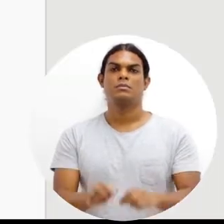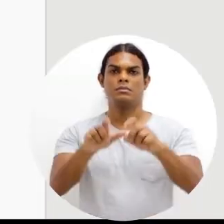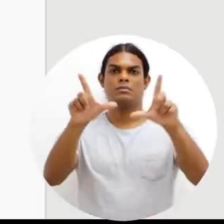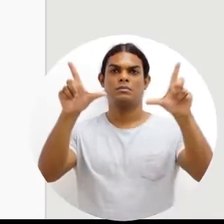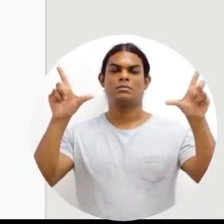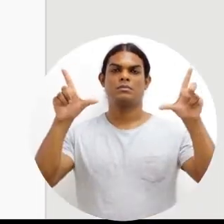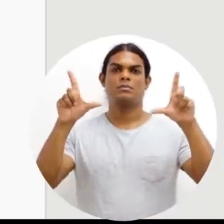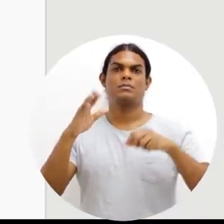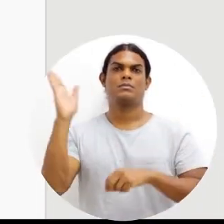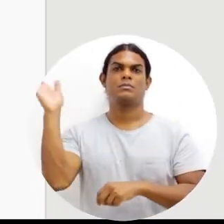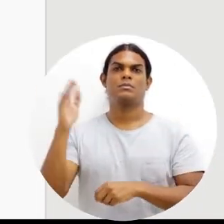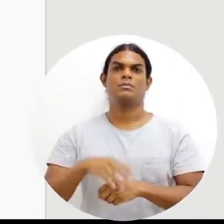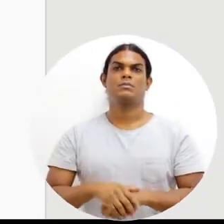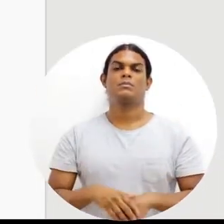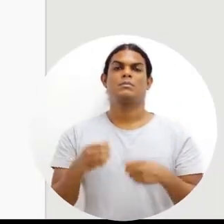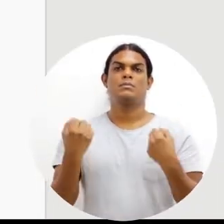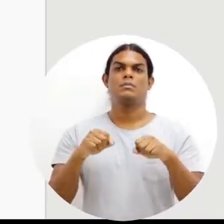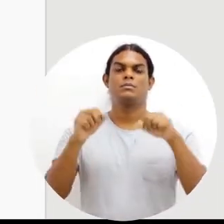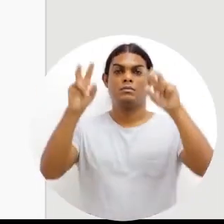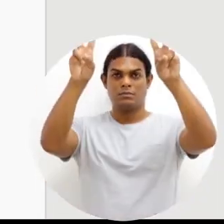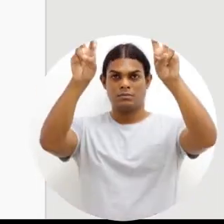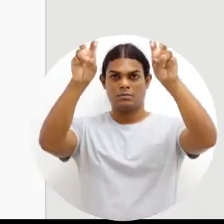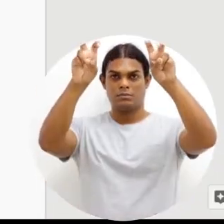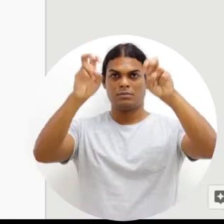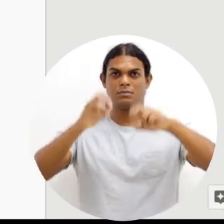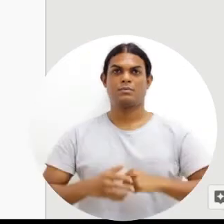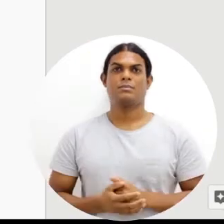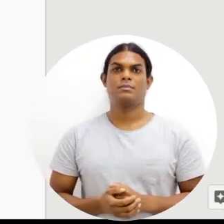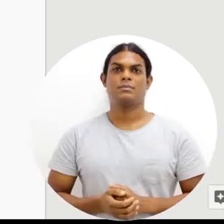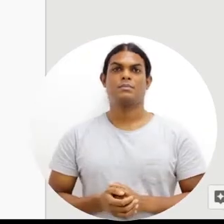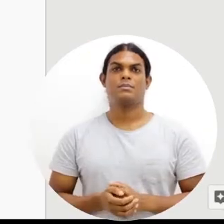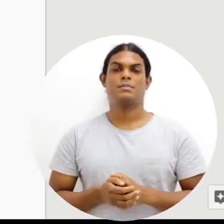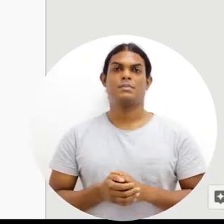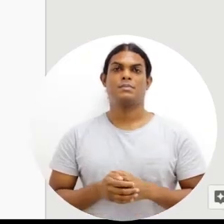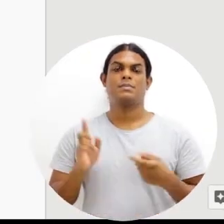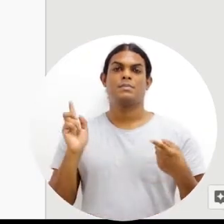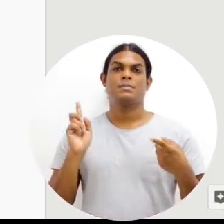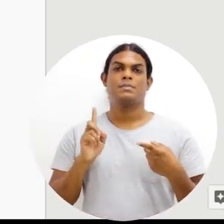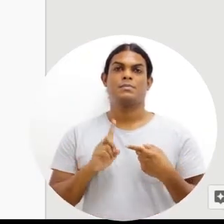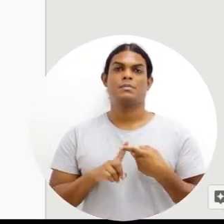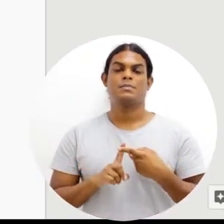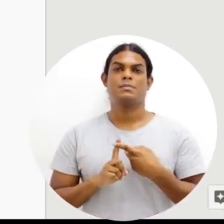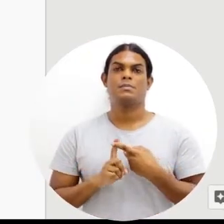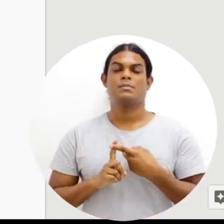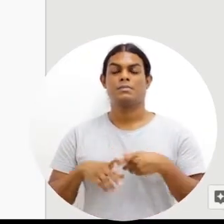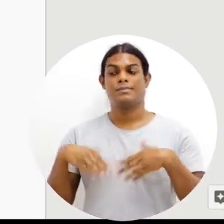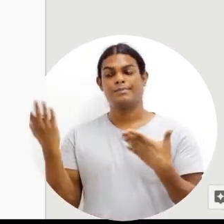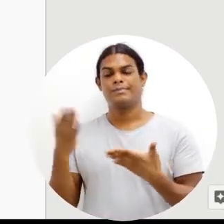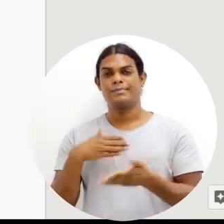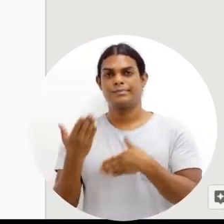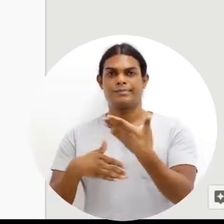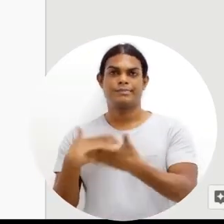Abrindo o documento em branco, você precisa dar um título e, então, vamos lá.